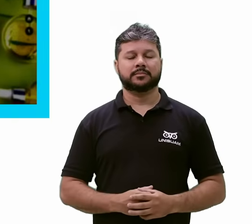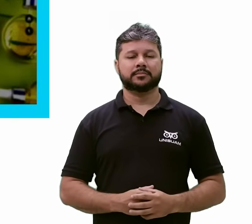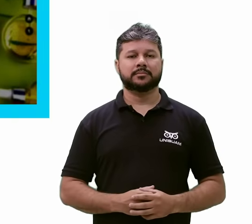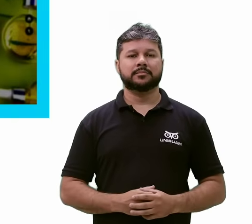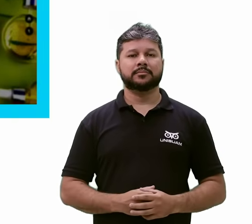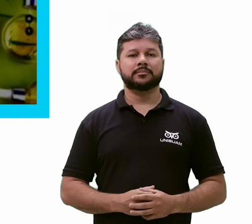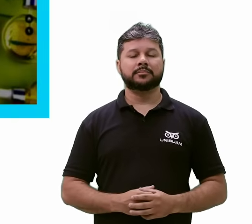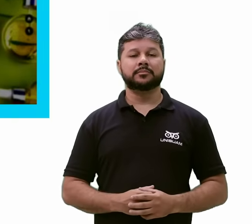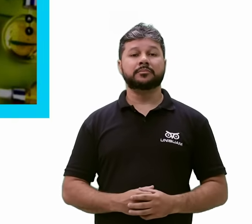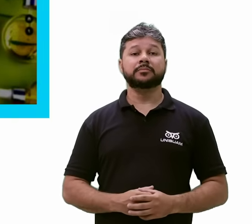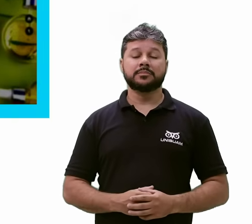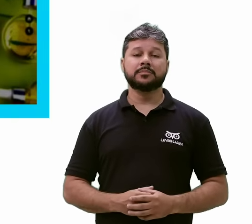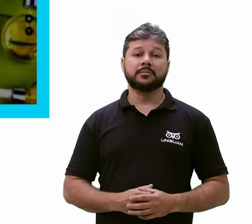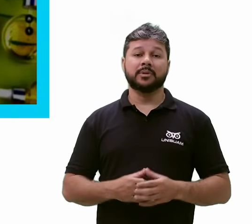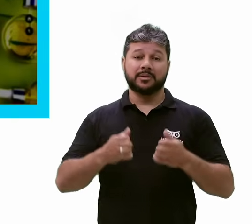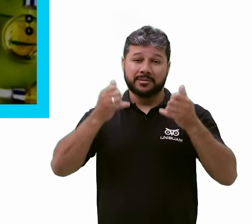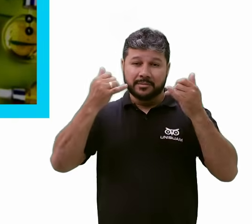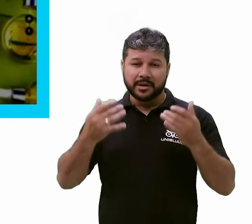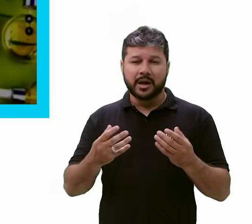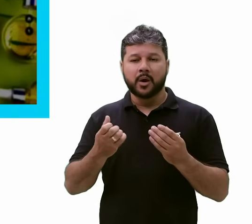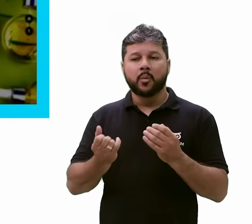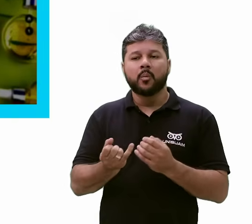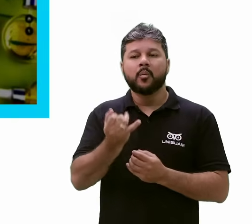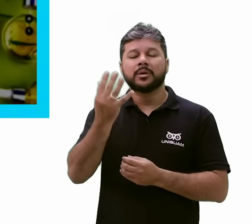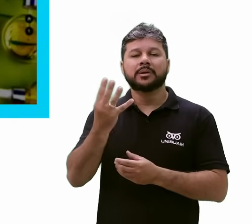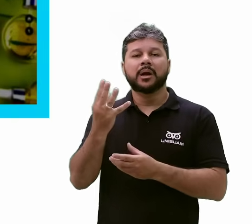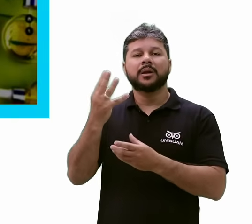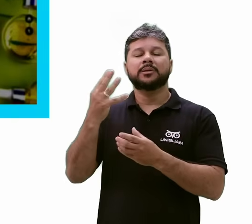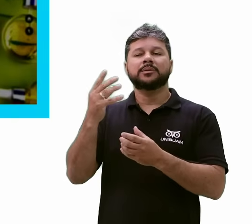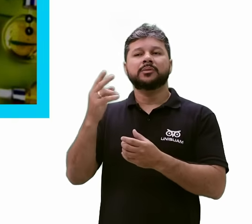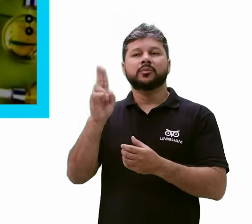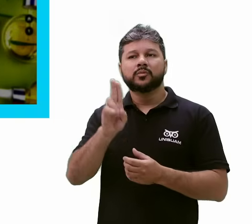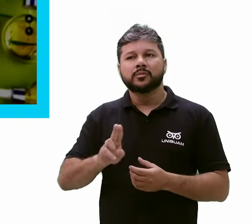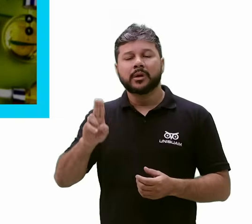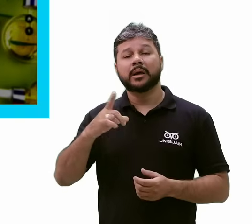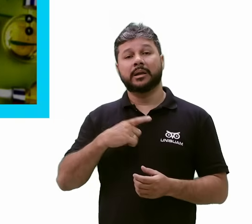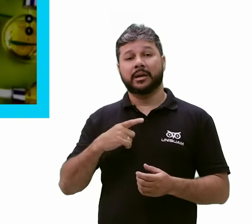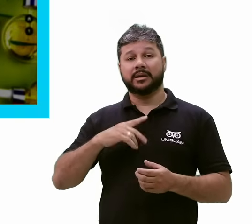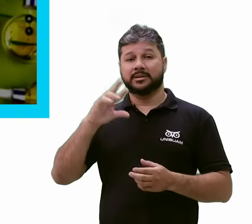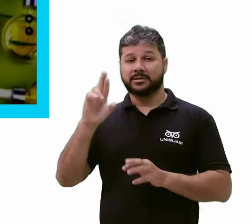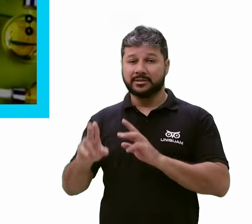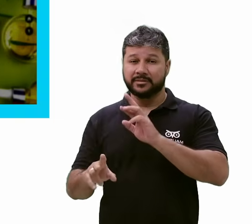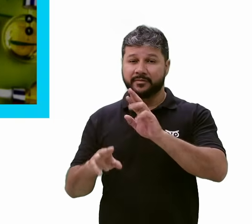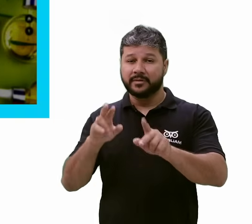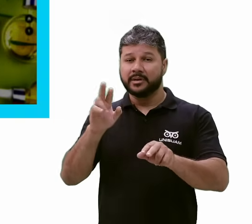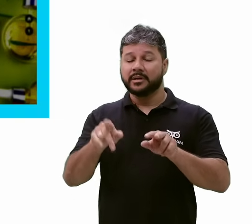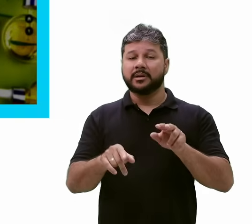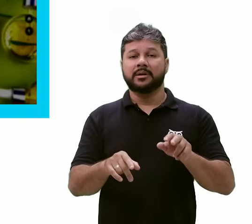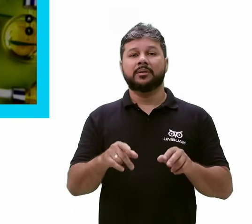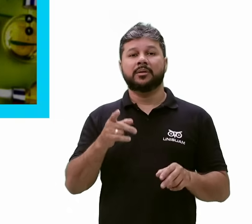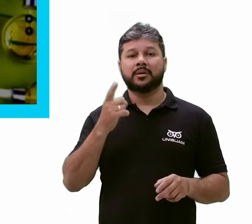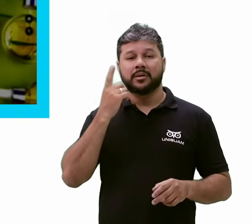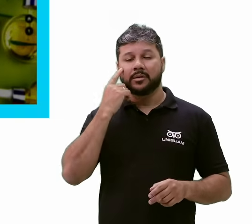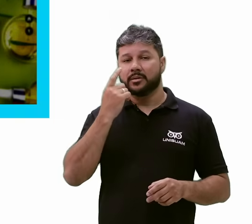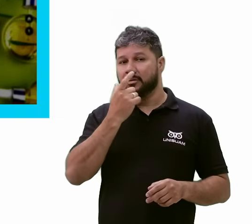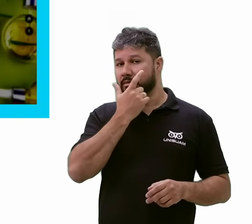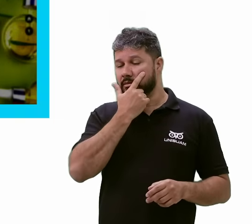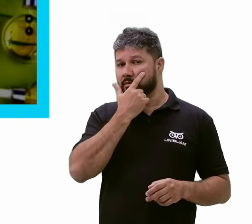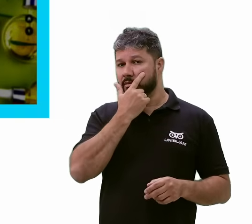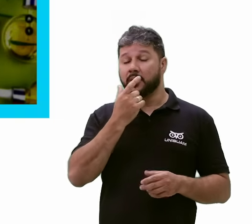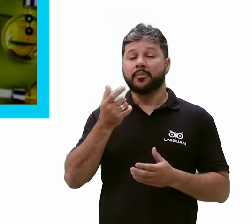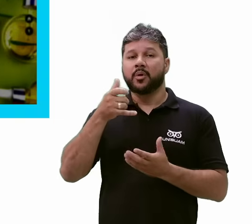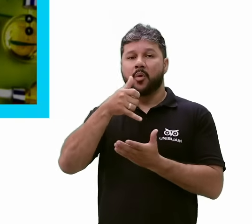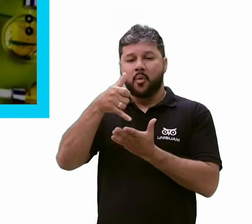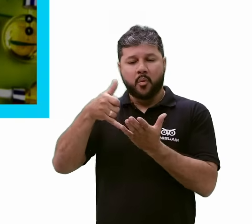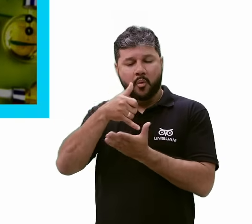E aí, gente, para falar em dose, é importante a gente falar que existe uma diferença grande dos